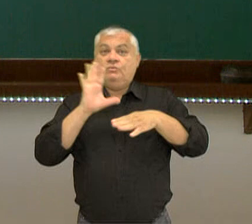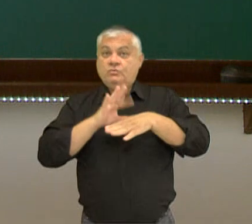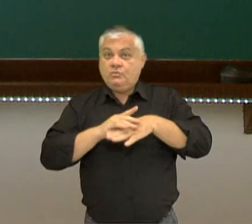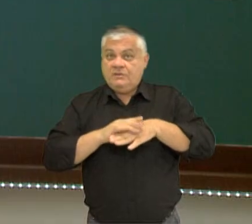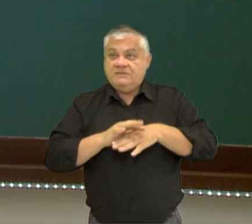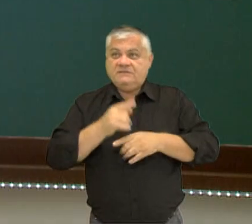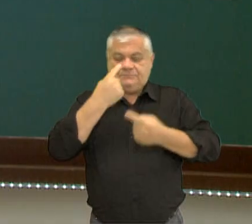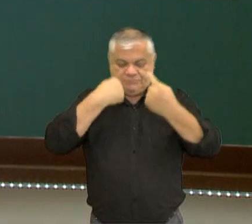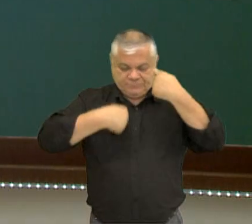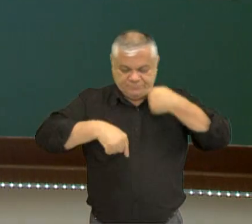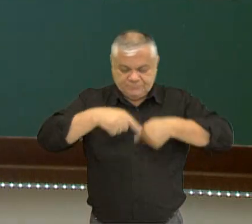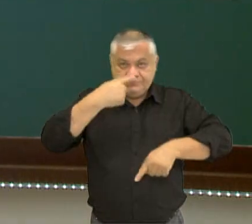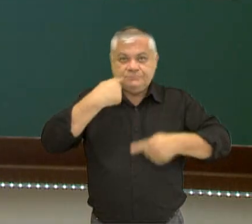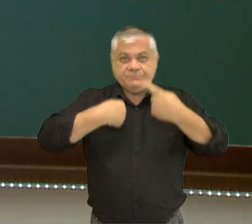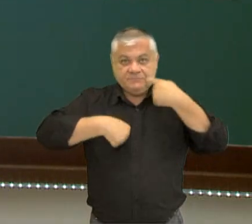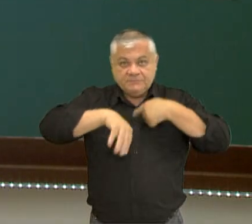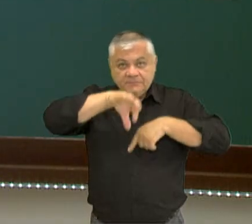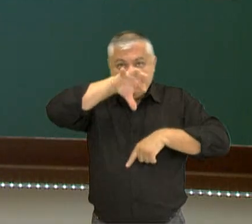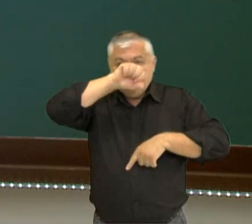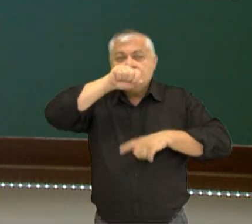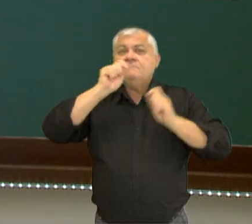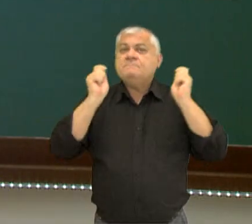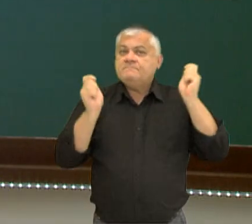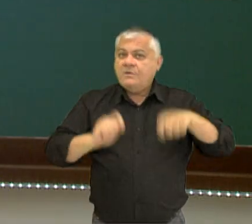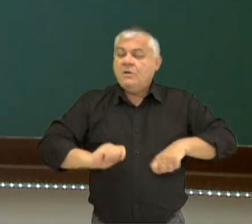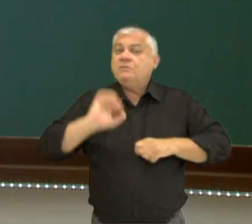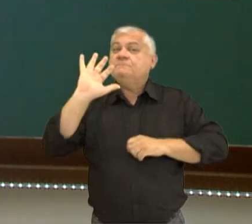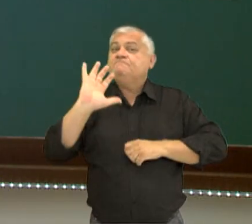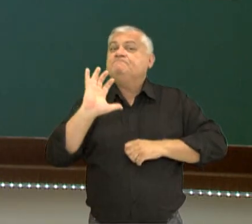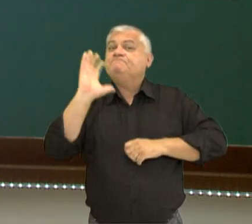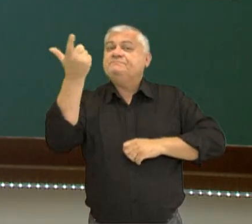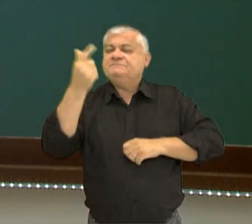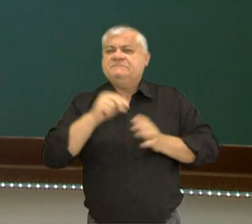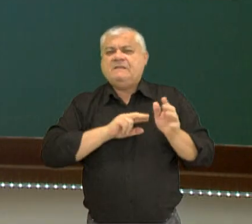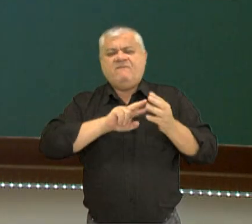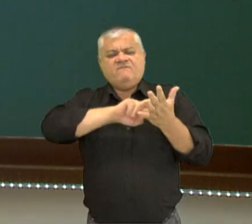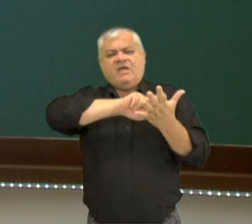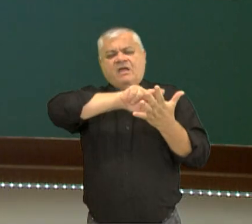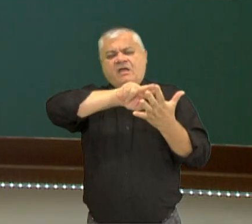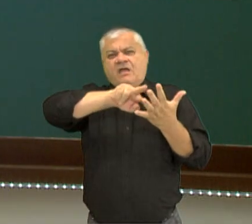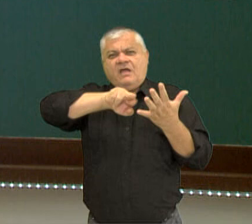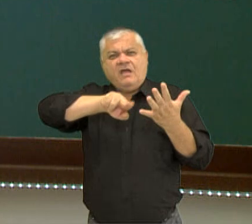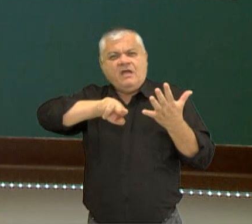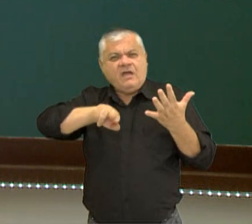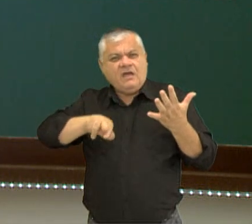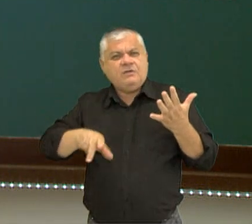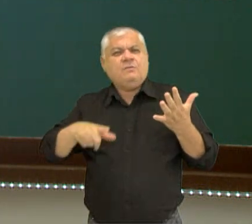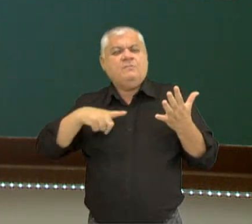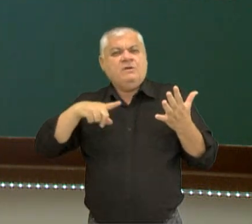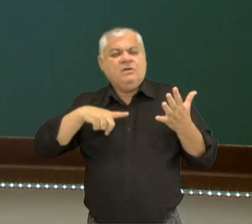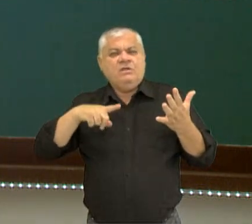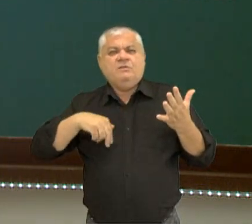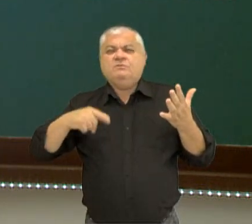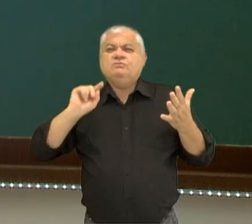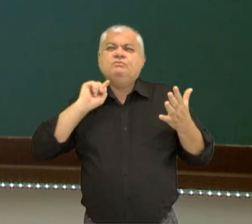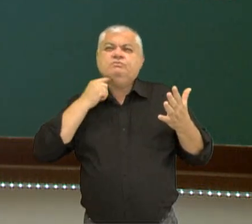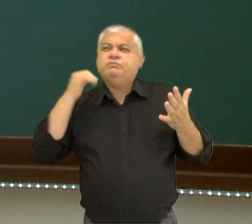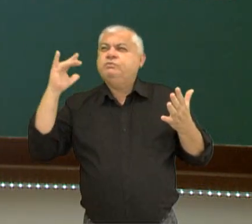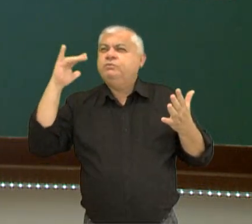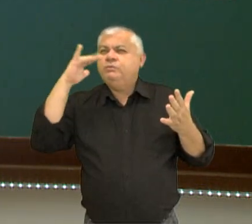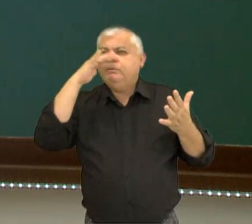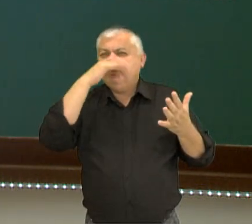as doenças respiratórias, elas podem ser causadas por diversos fatores, tá? Como poluentes,